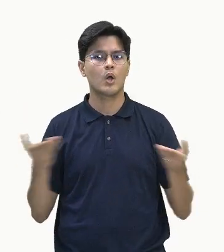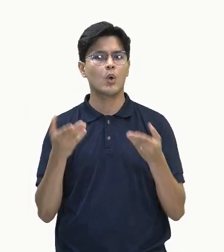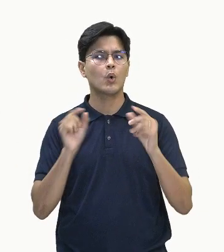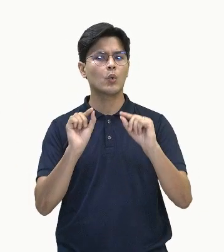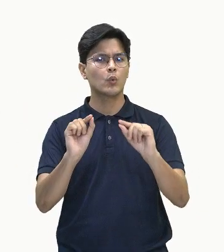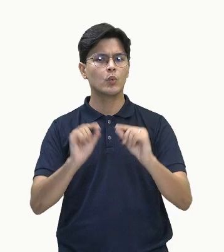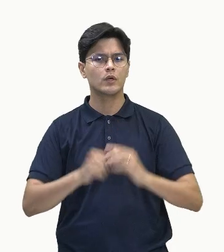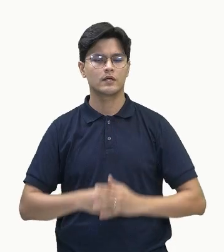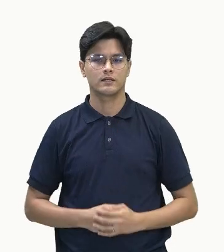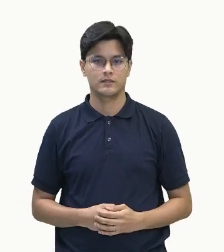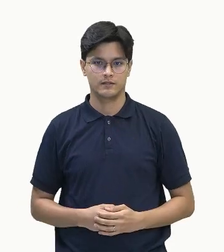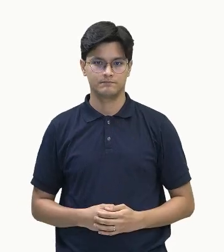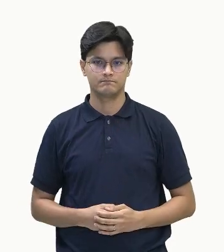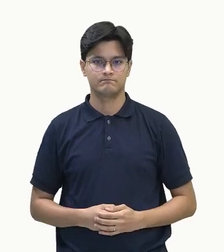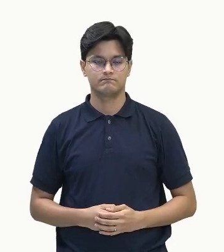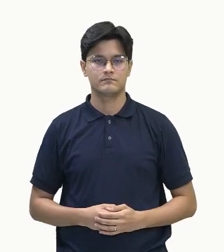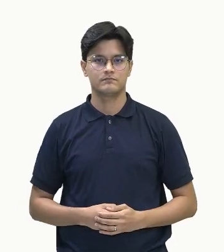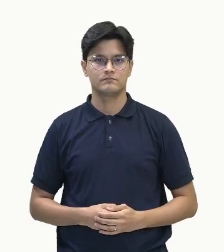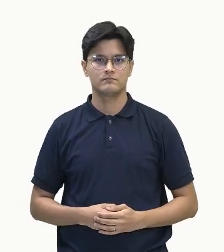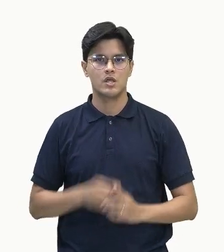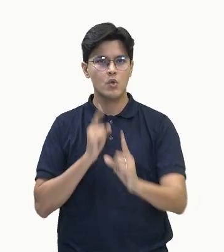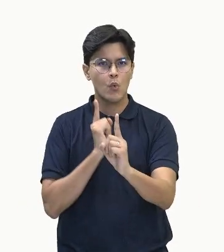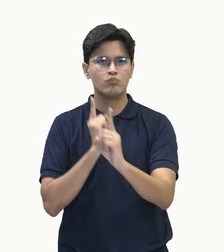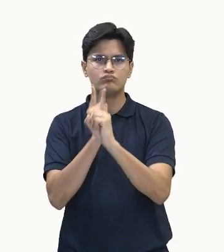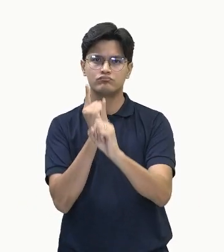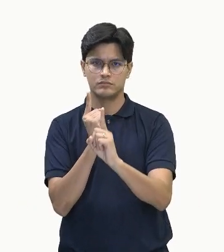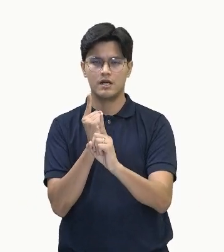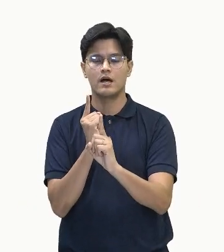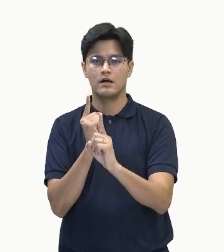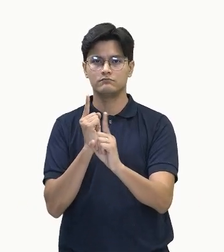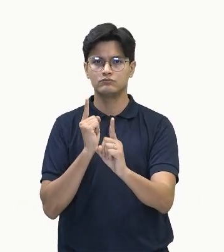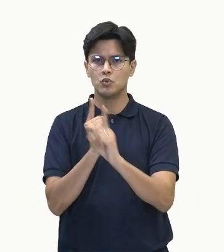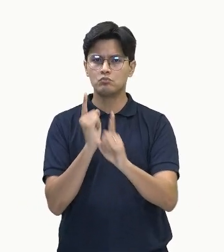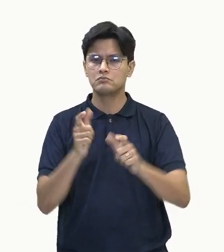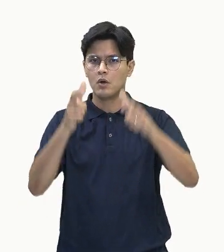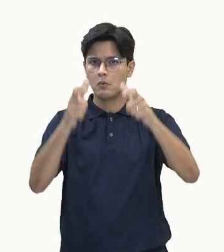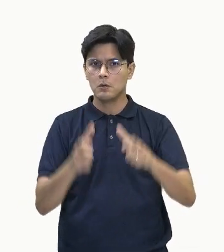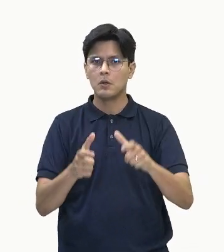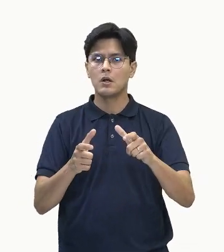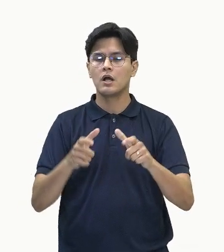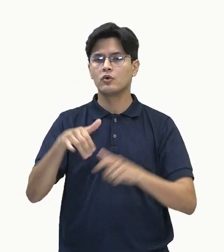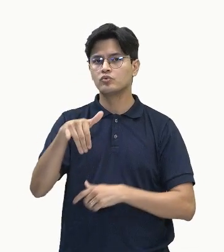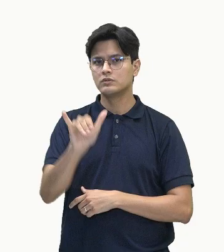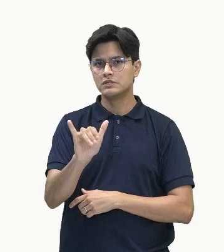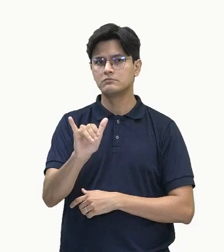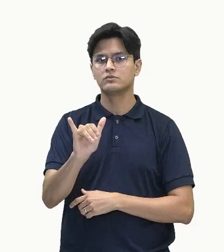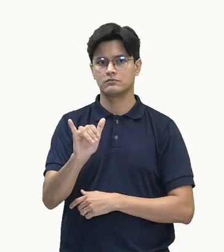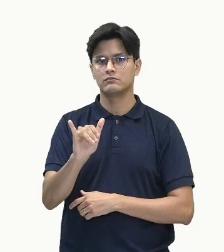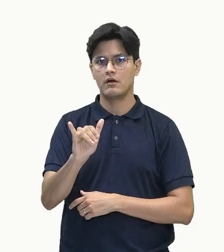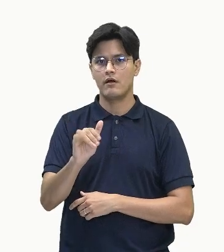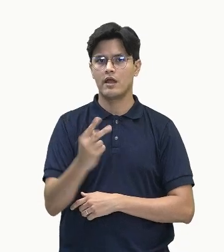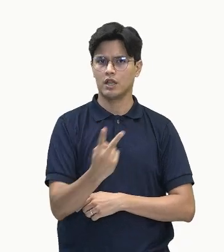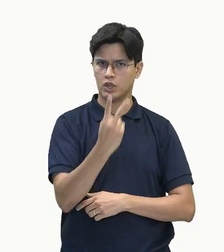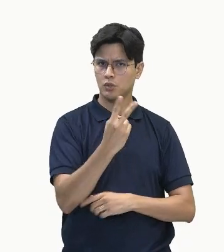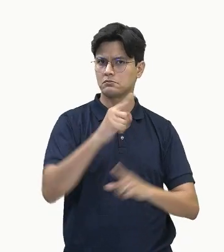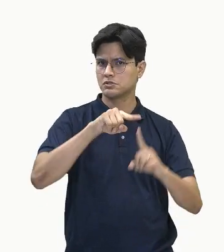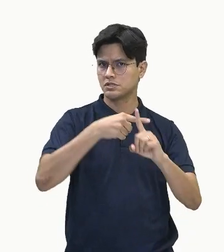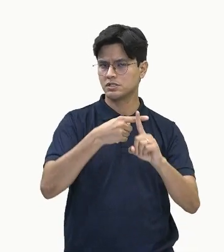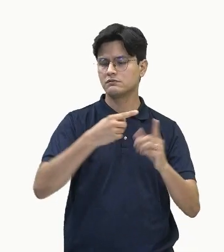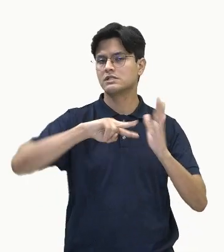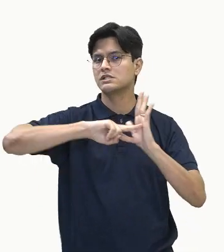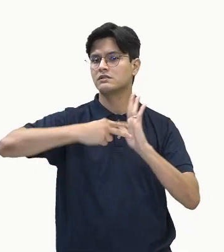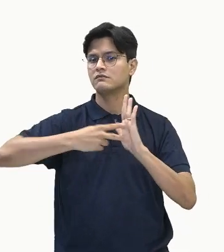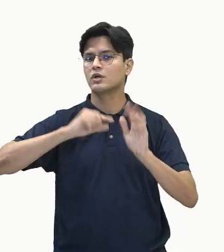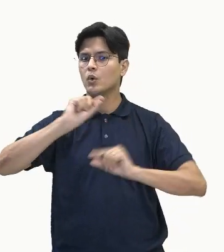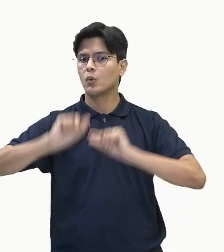gente vai verificar a posição do y. O y é 2 positivo. Se é positivo,